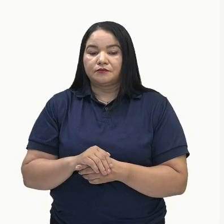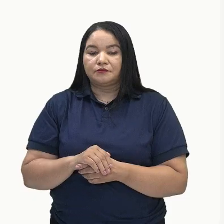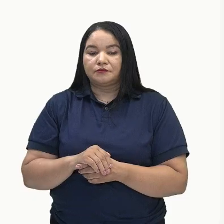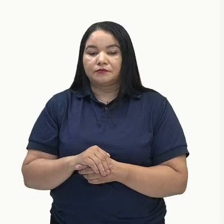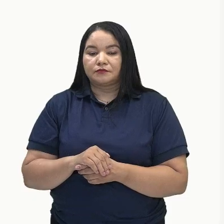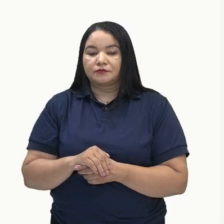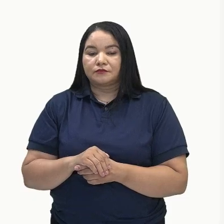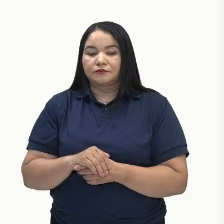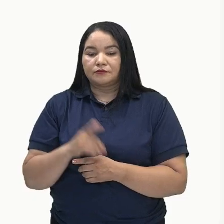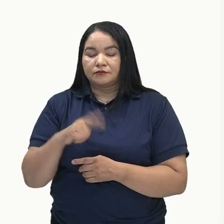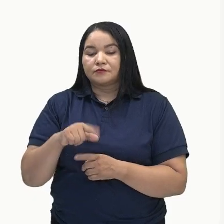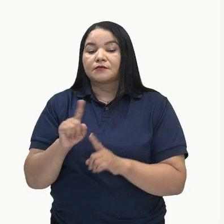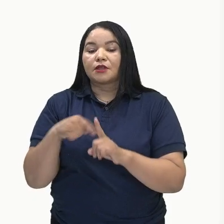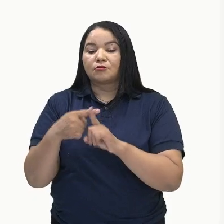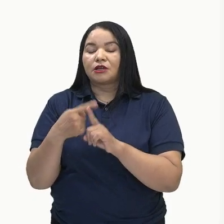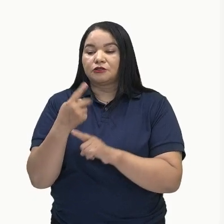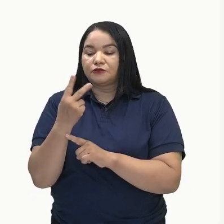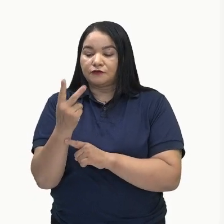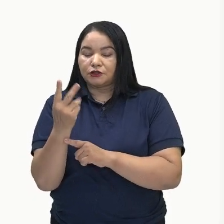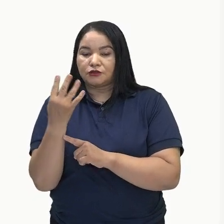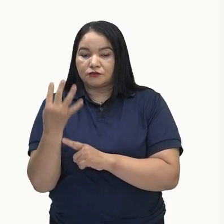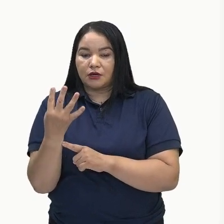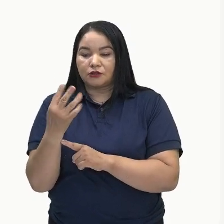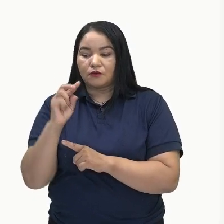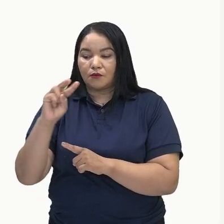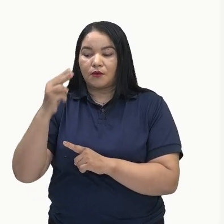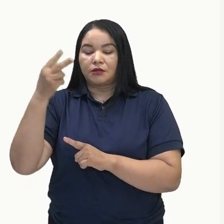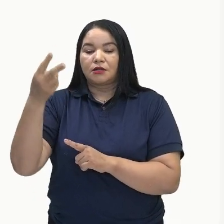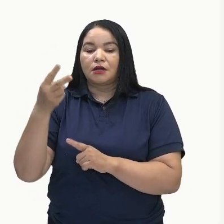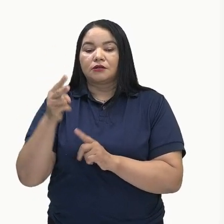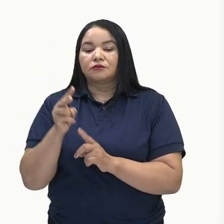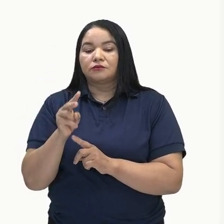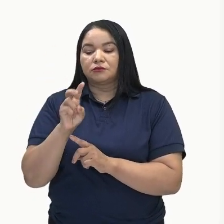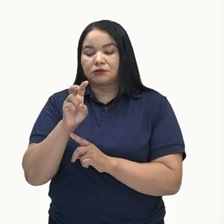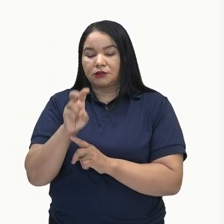10 ao quadrado, que é 100, mais 24 ao quadrado, que é igual a